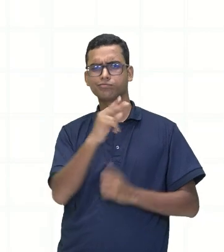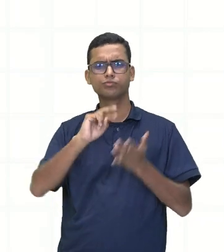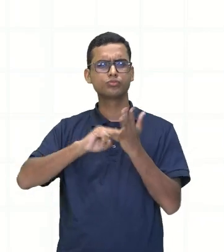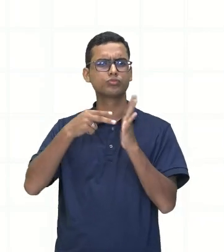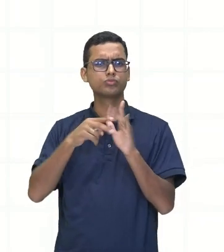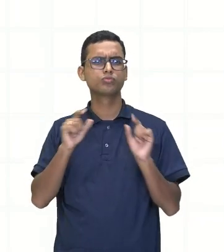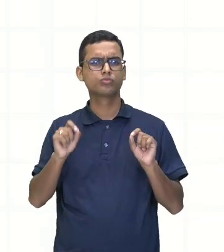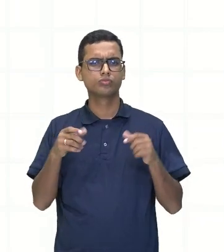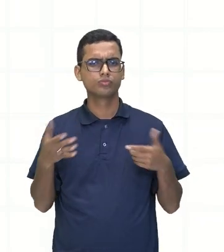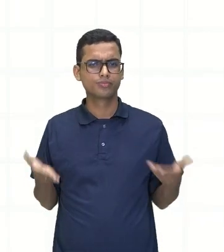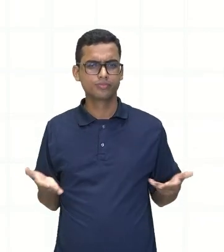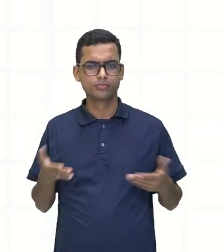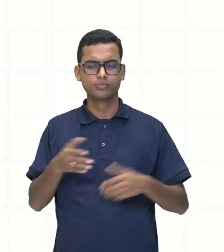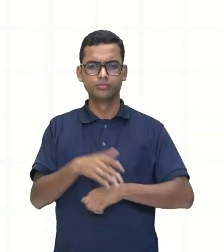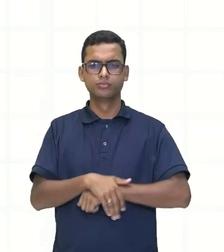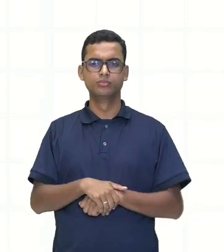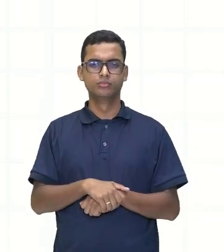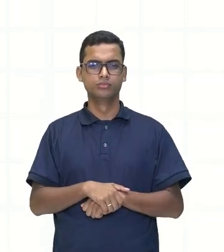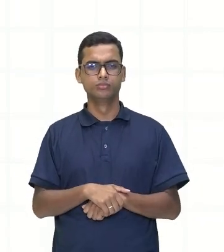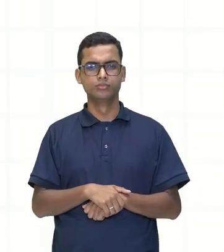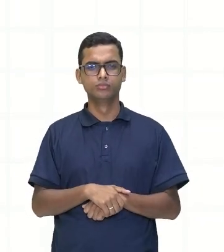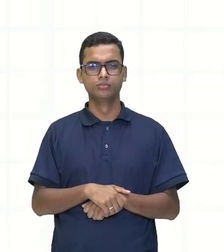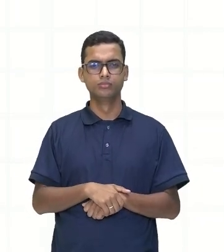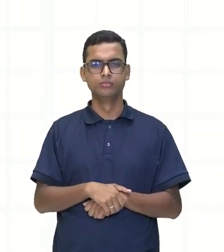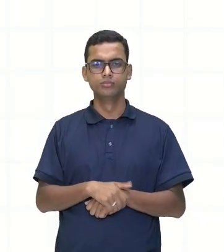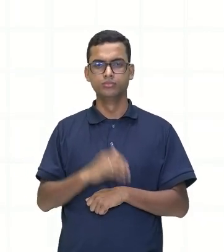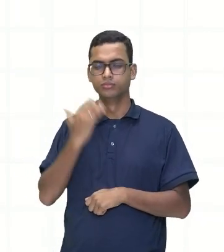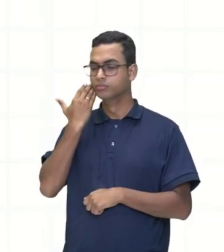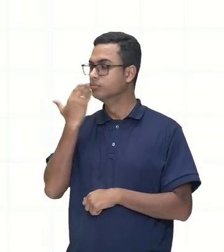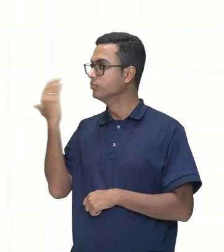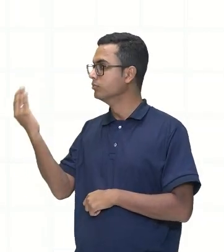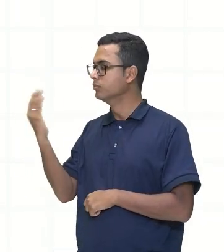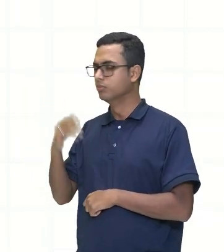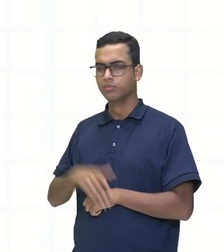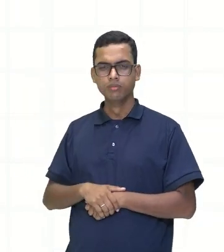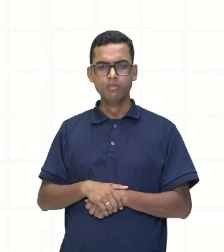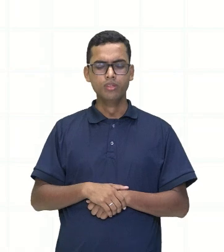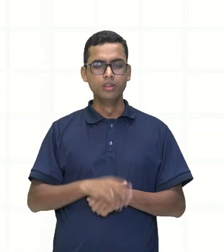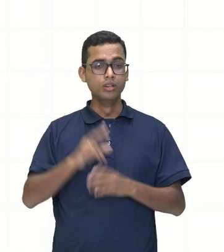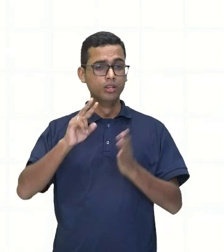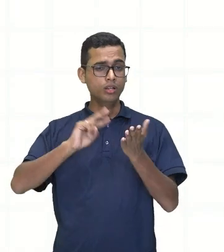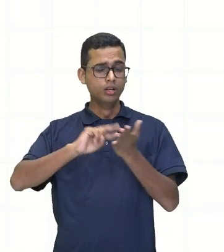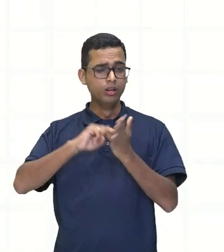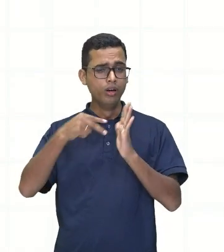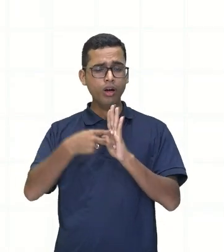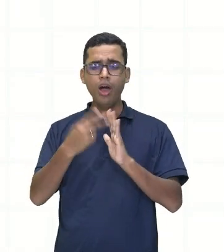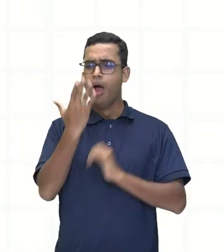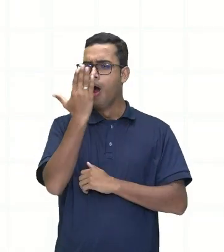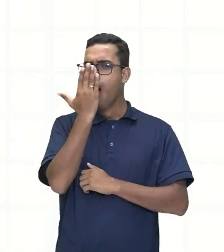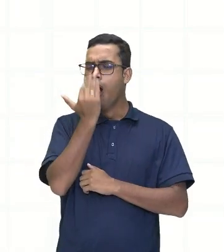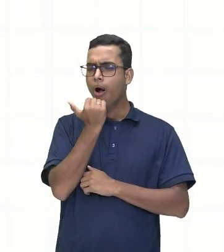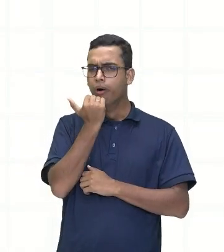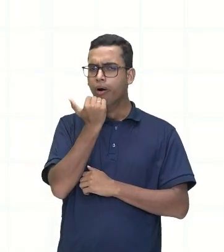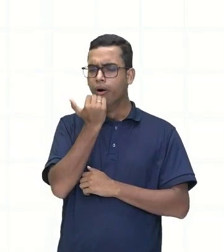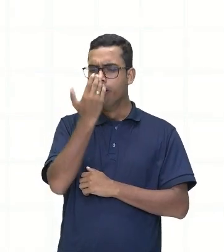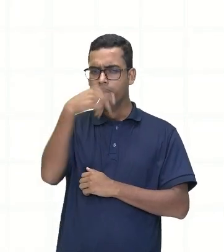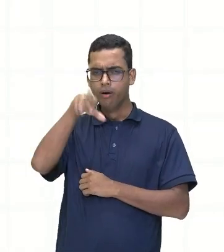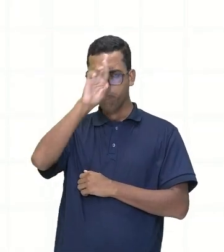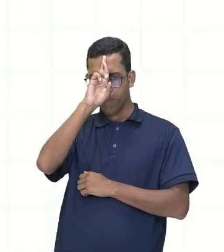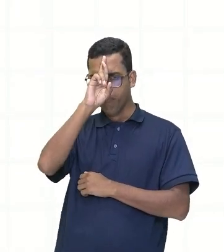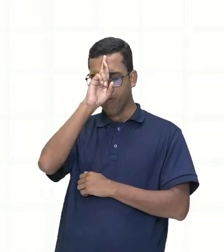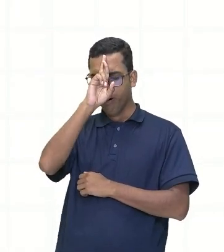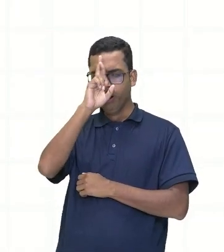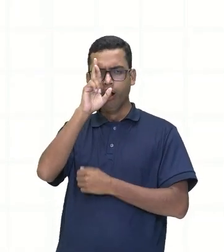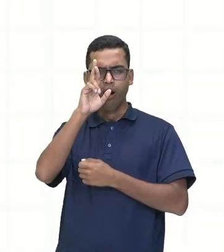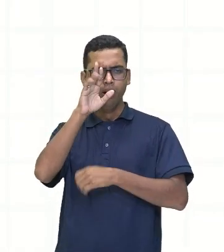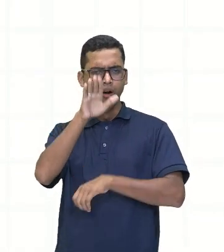hein? Have lunch é almoçar, ok? Have lunch. Como a gente está